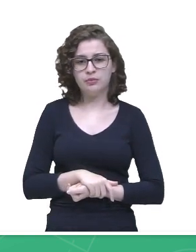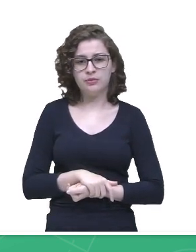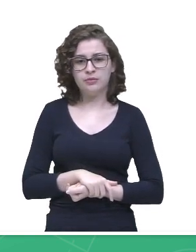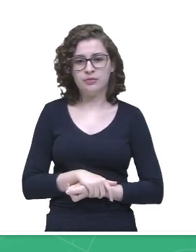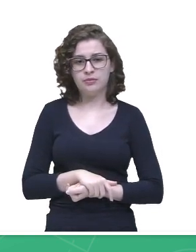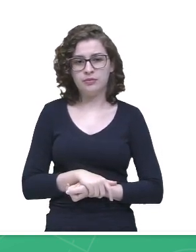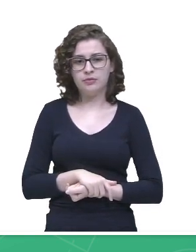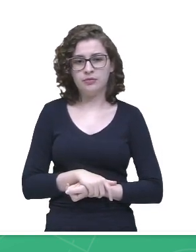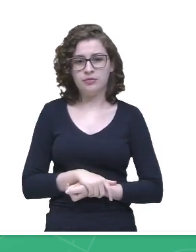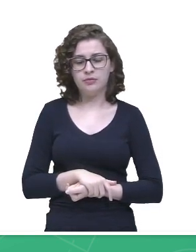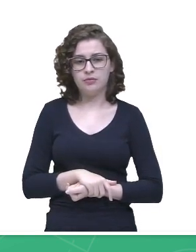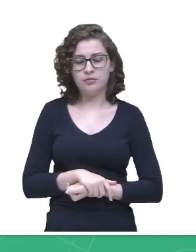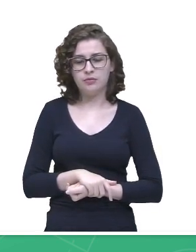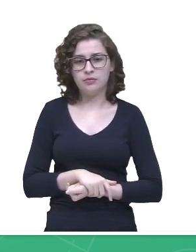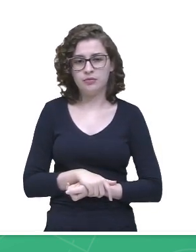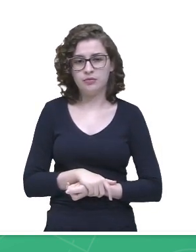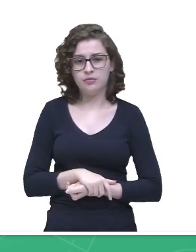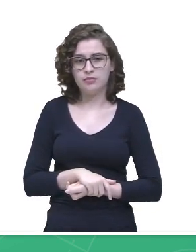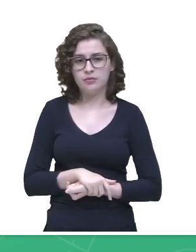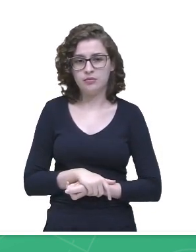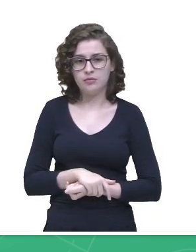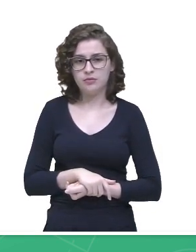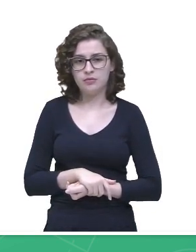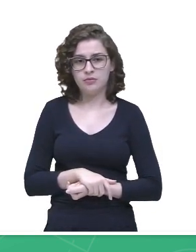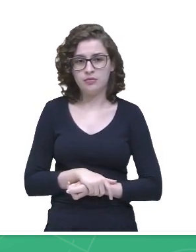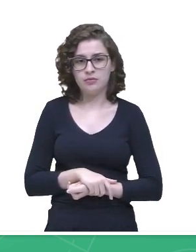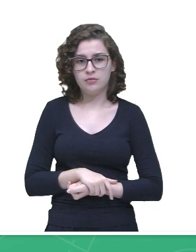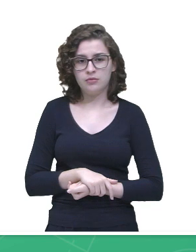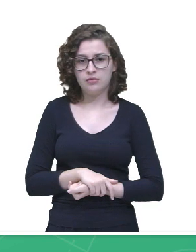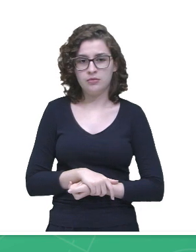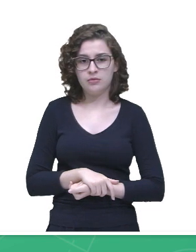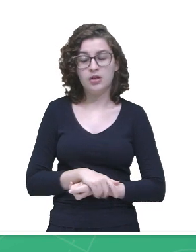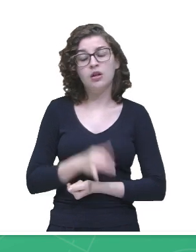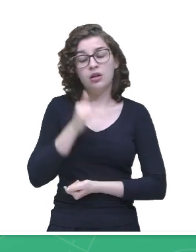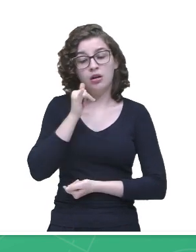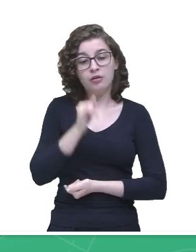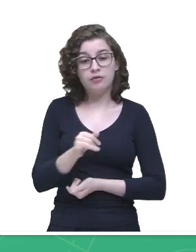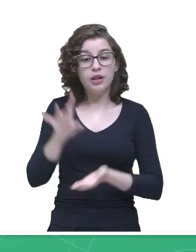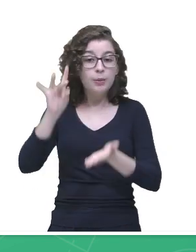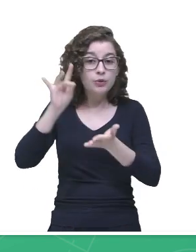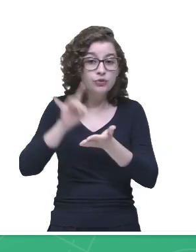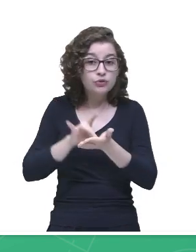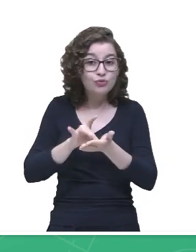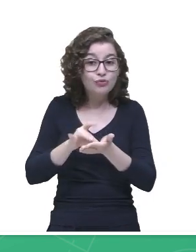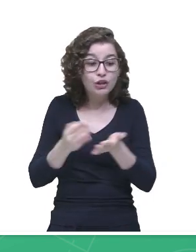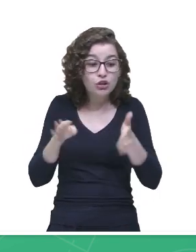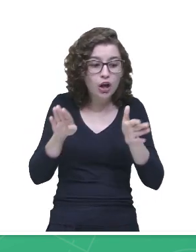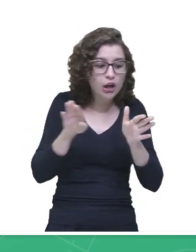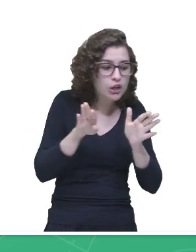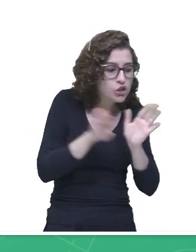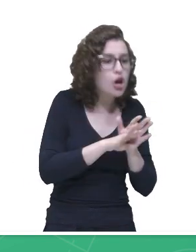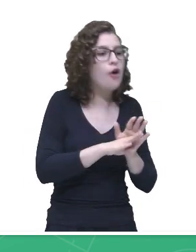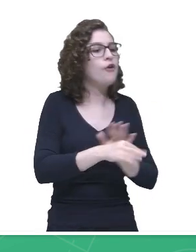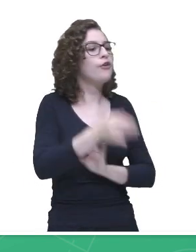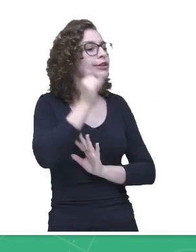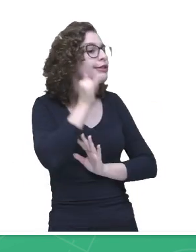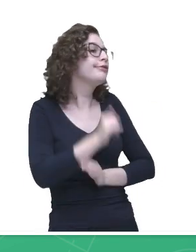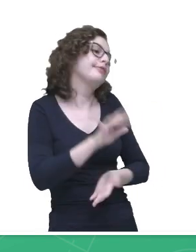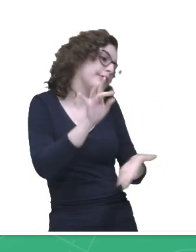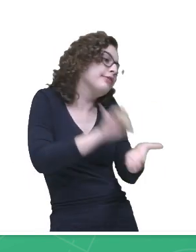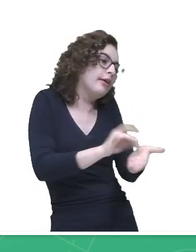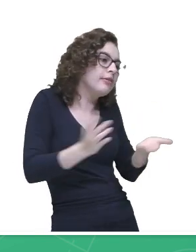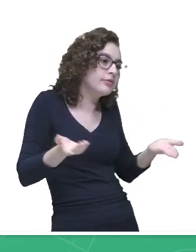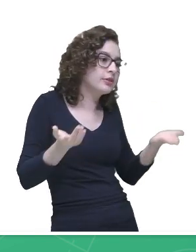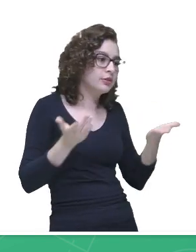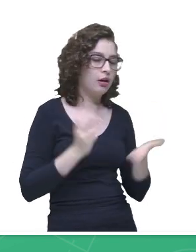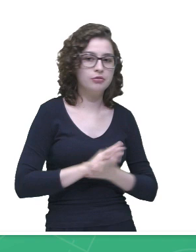verdade desde que chegamos aqui. Dissemos a verdade desde que chegamos aqui. No espanhol, hemos dicho la